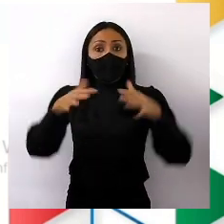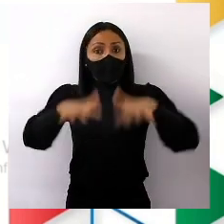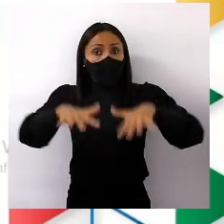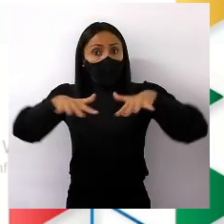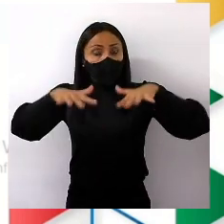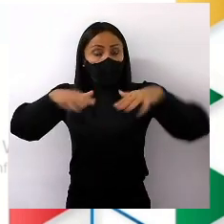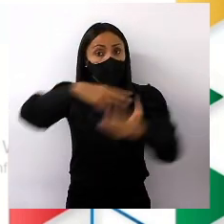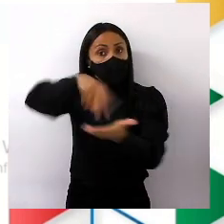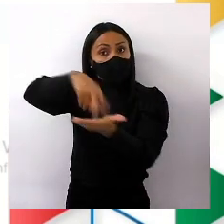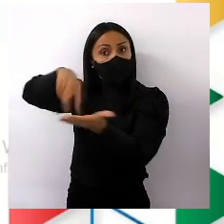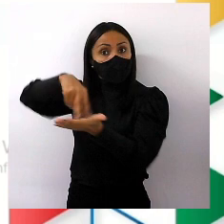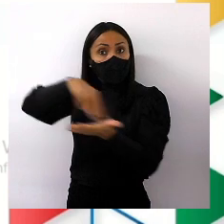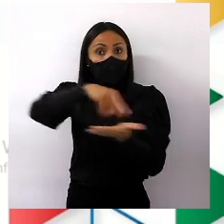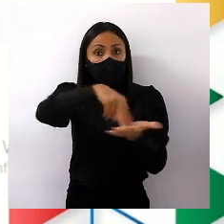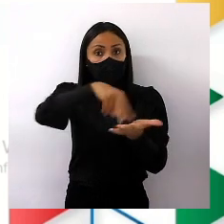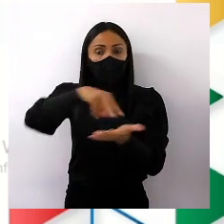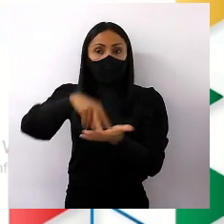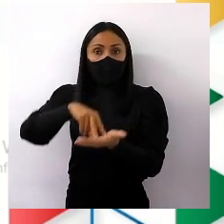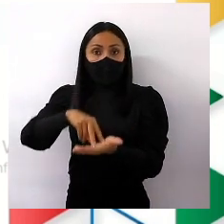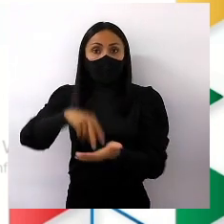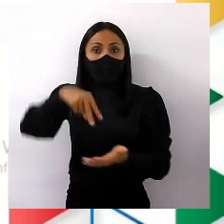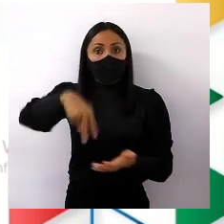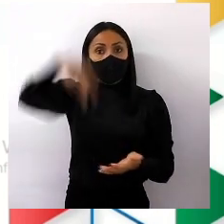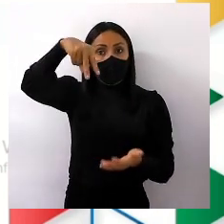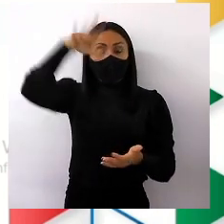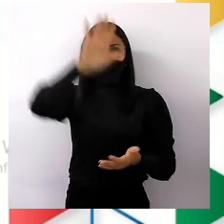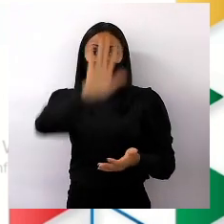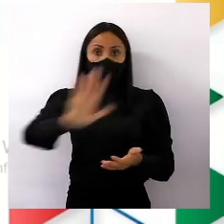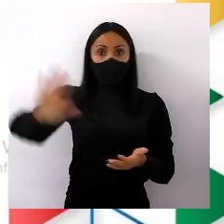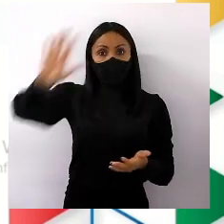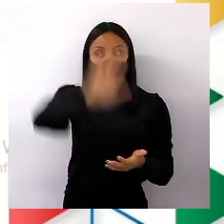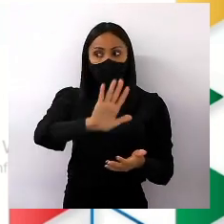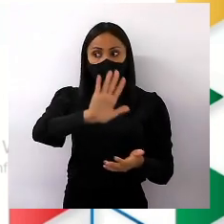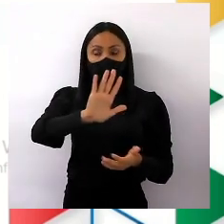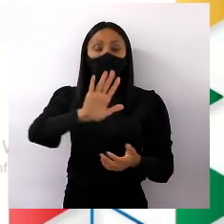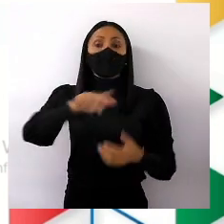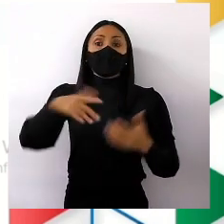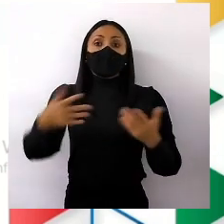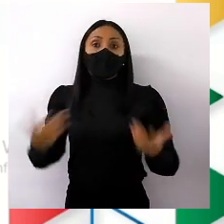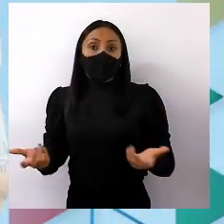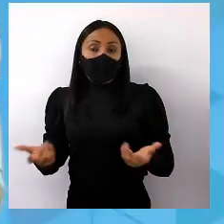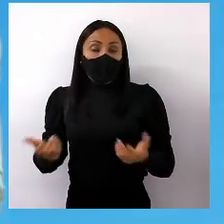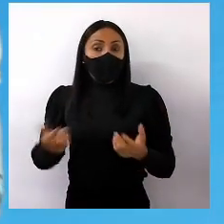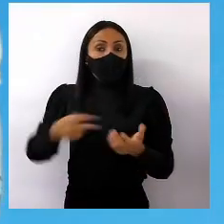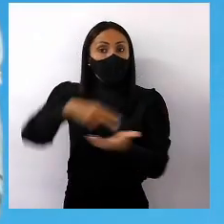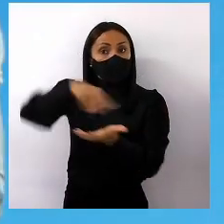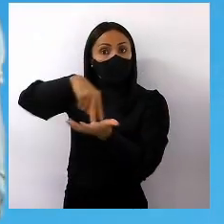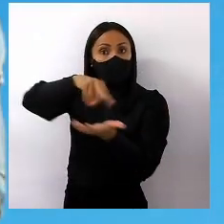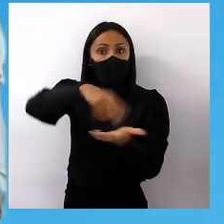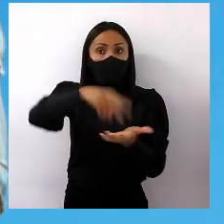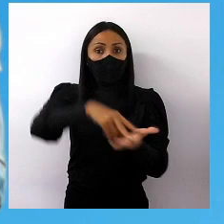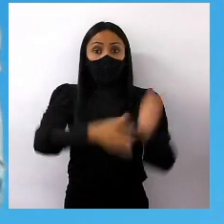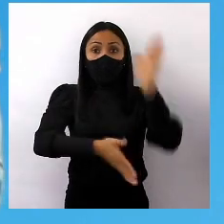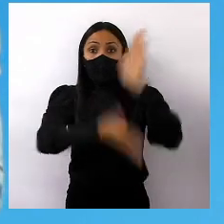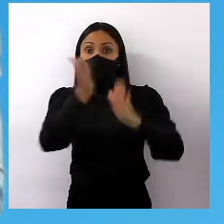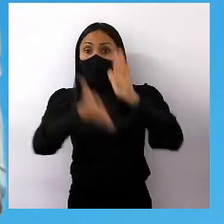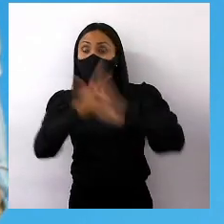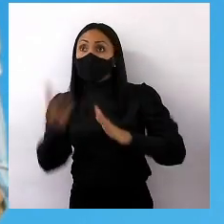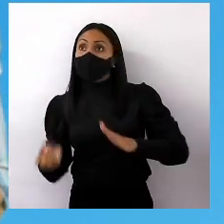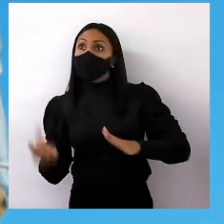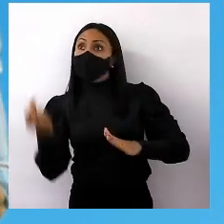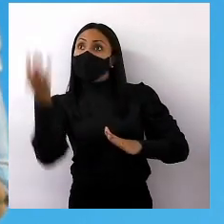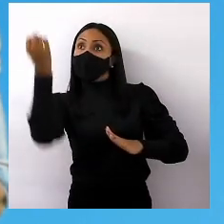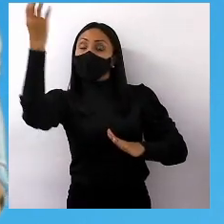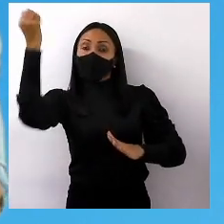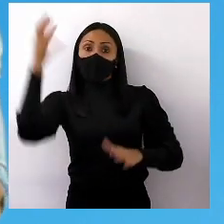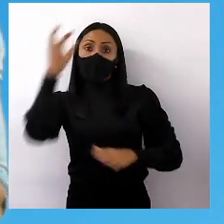que é o Nordeste, né? É um espetáculo que viajou o Brasil inteiro,